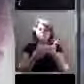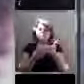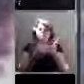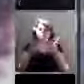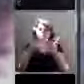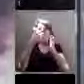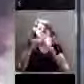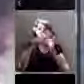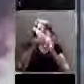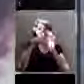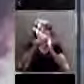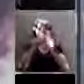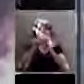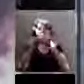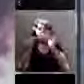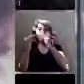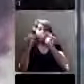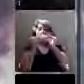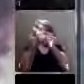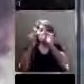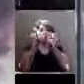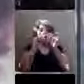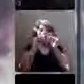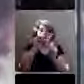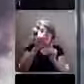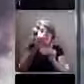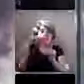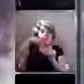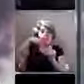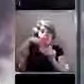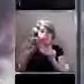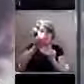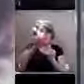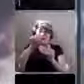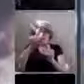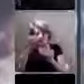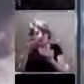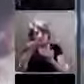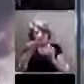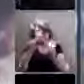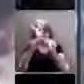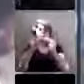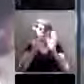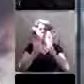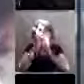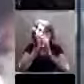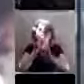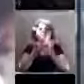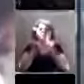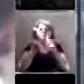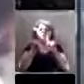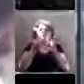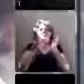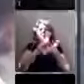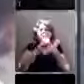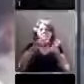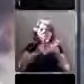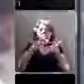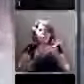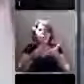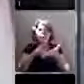Quando você fala dessas equivalências aí, de algumas conceituações, para o dicionário de tradução